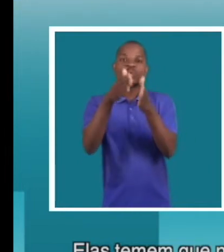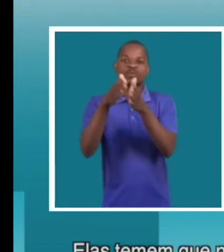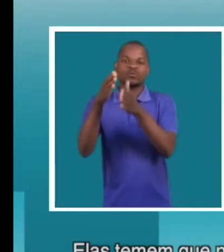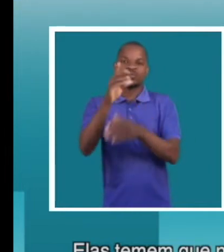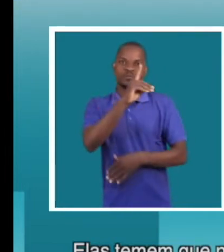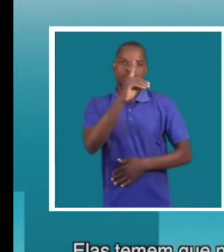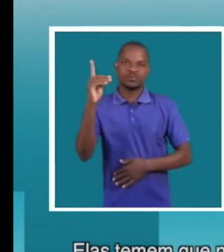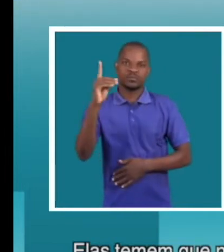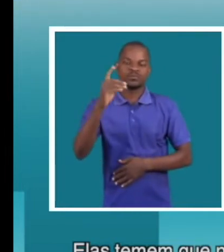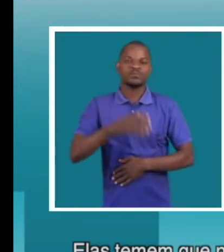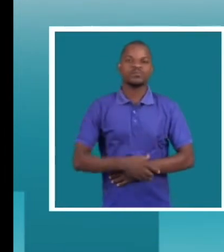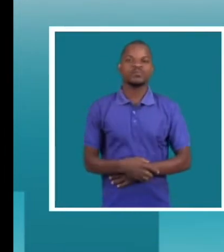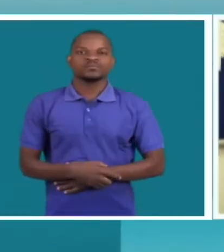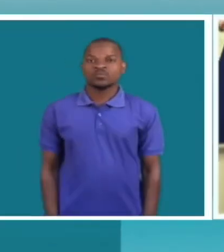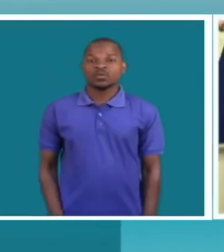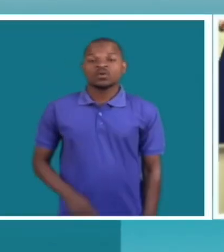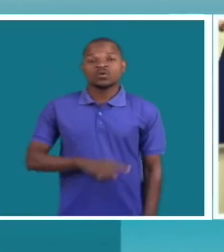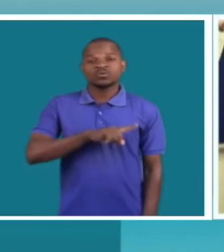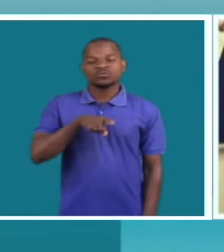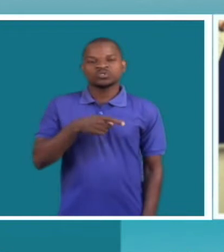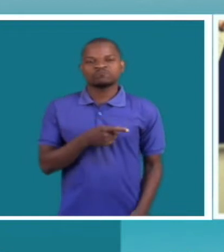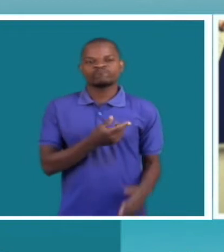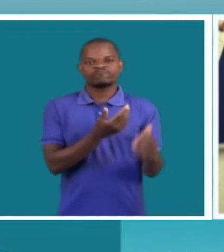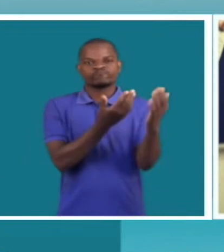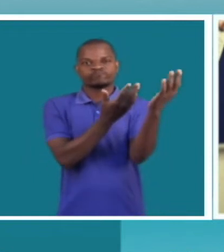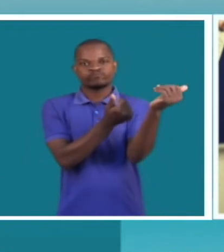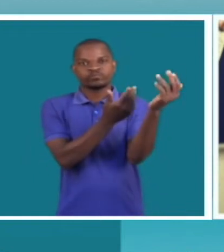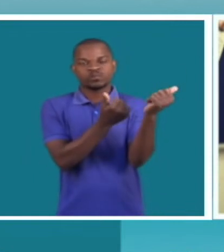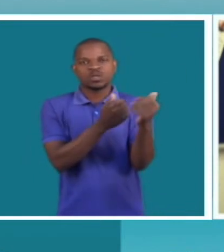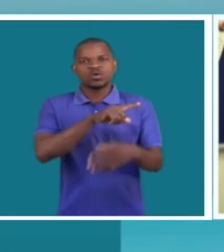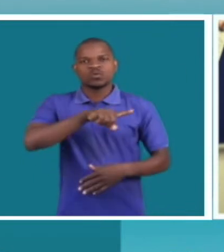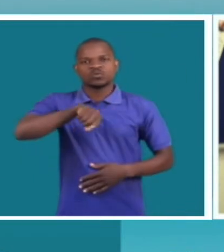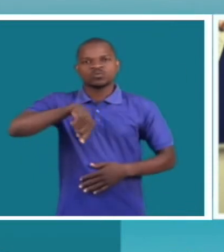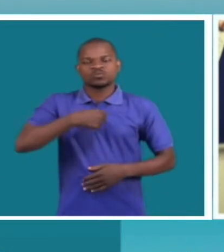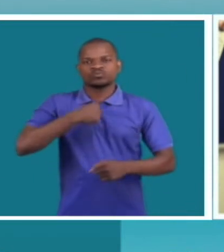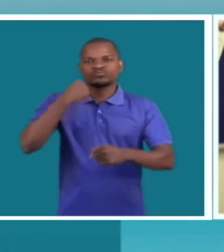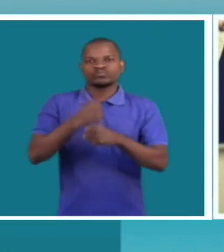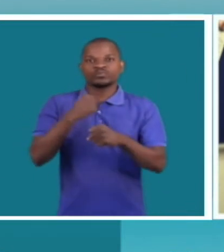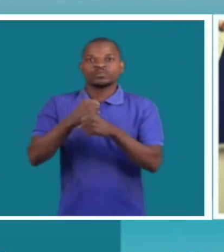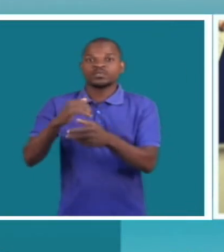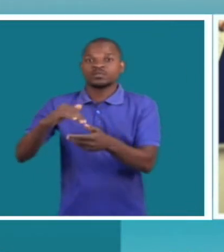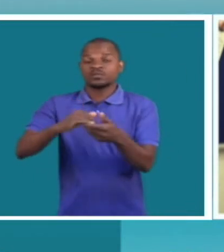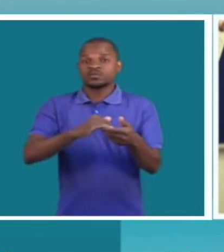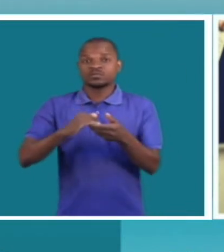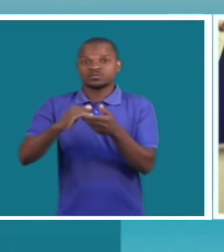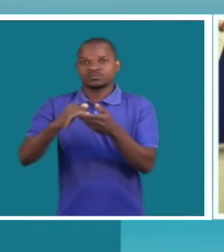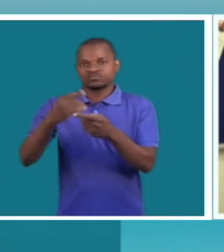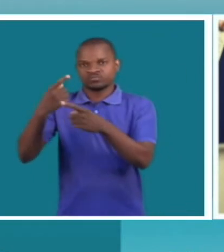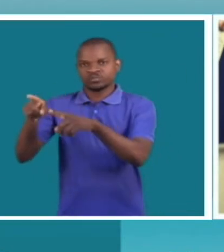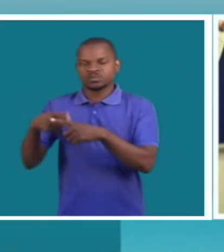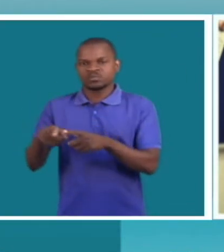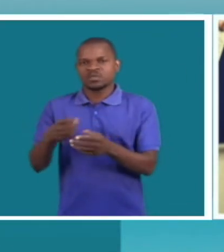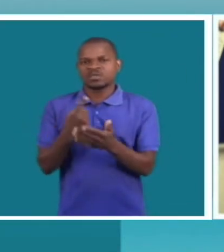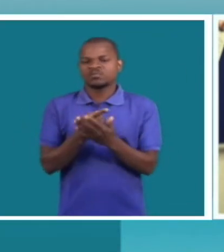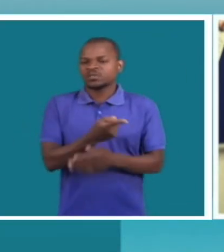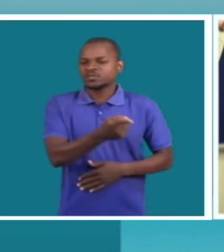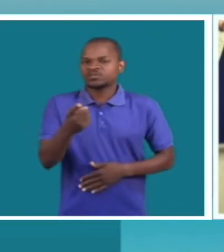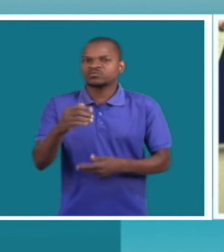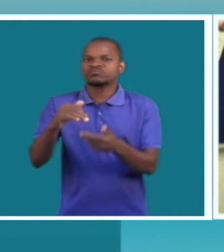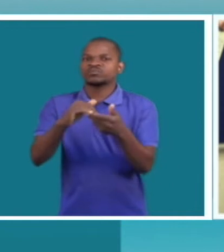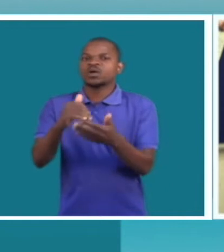a esta camada social. Esperamos também que através da nossa ação de trabalho colaborativo com os parceiros, os